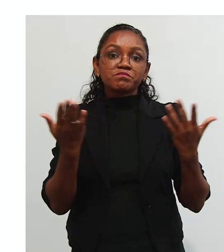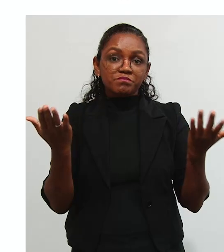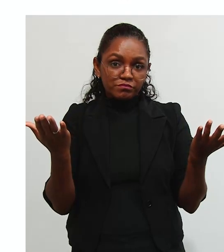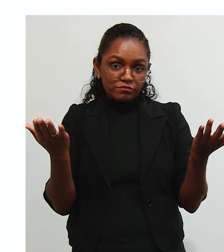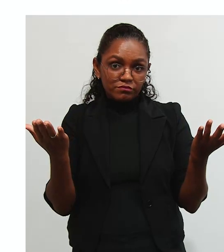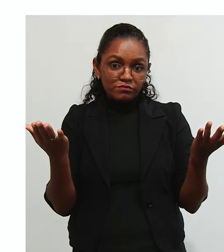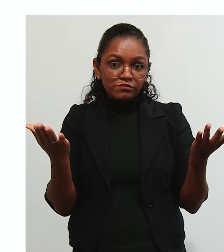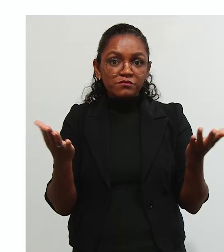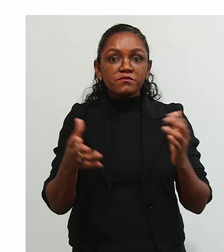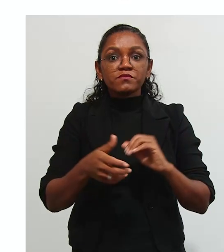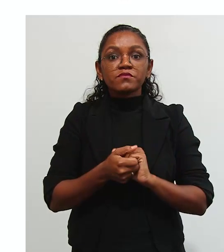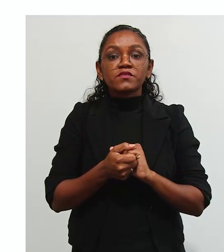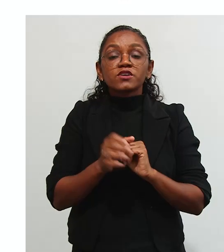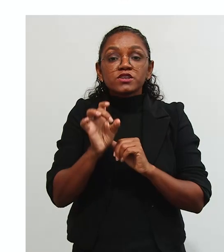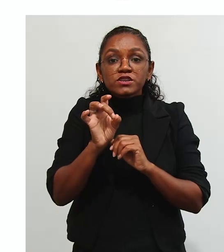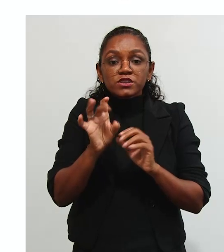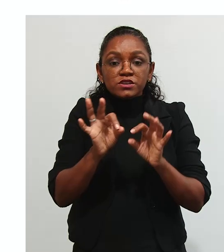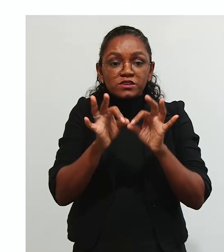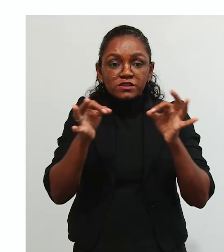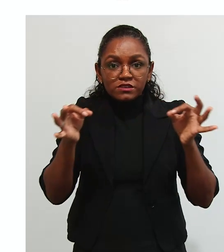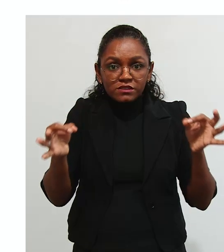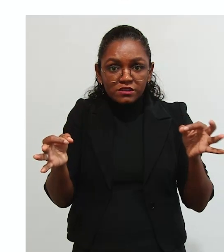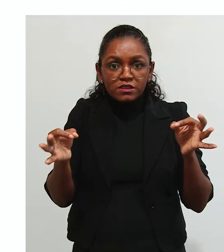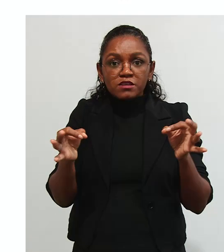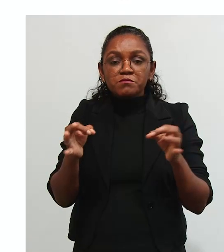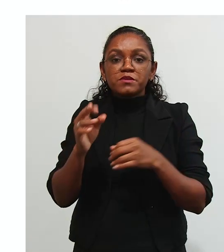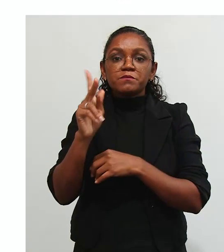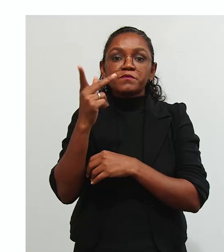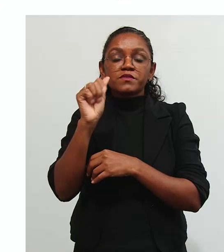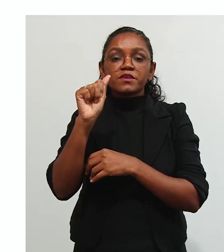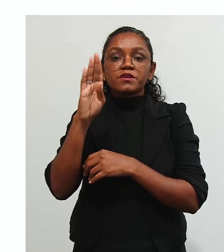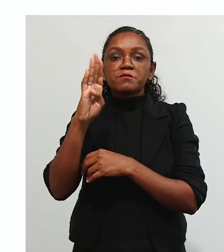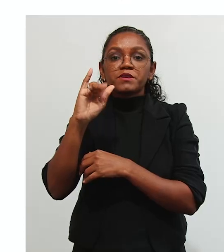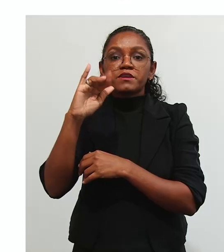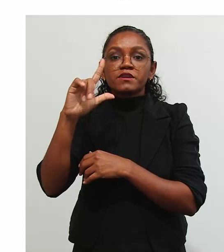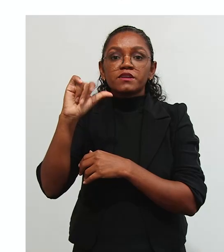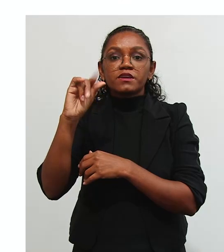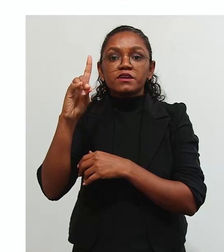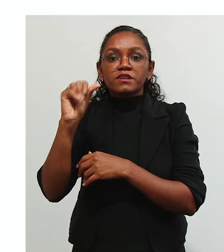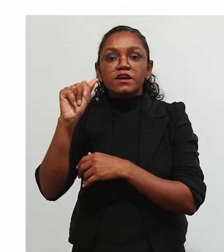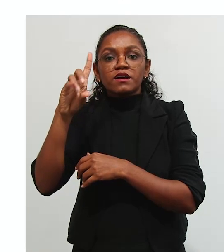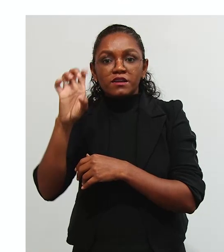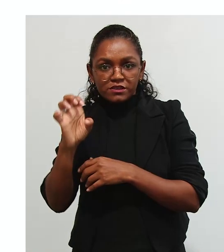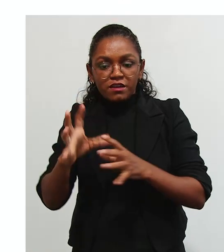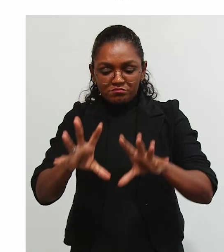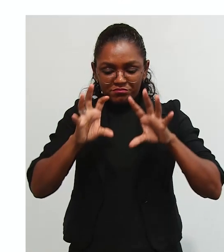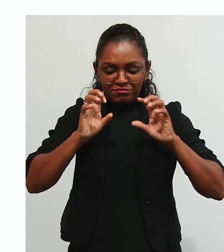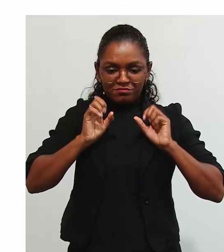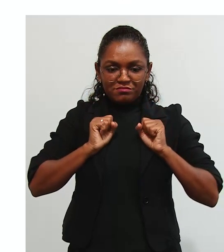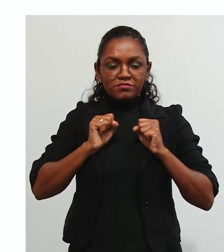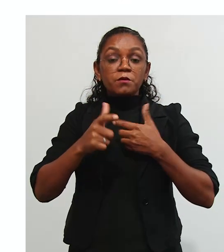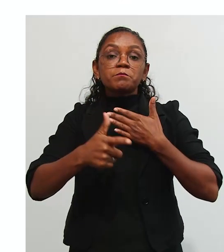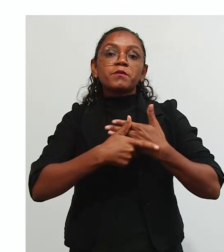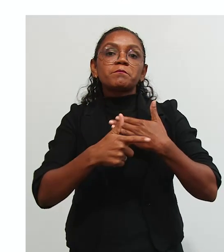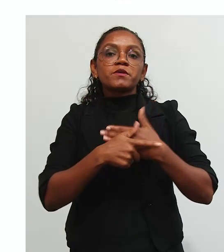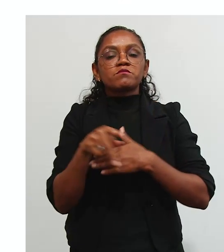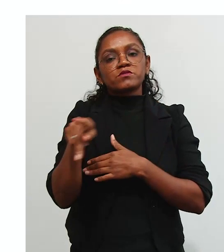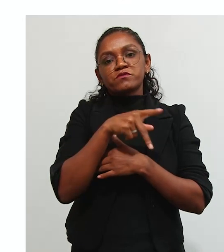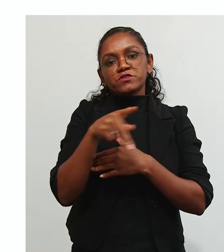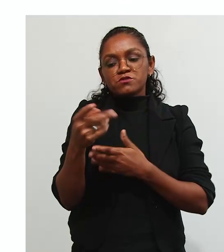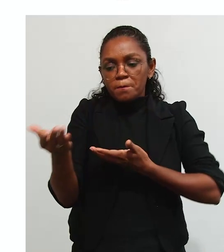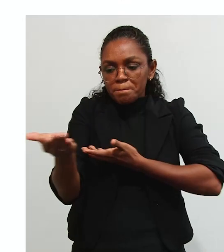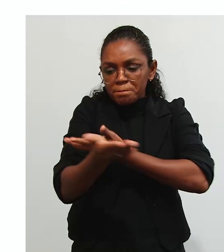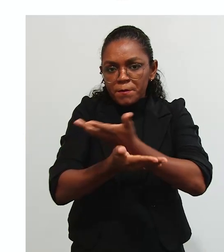vida. Esta habilidade, ela vai ser adquirida com base também no papel que o professor